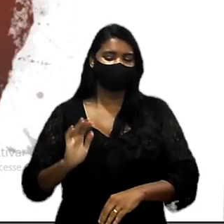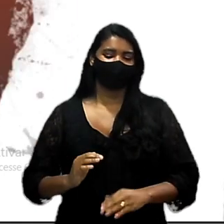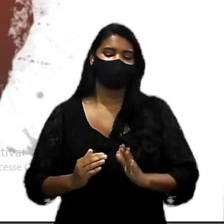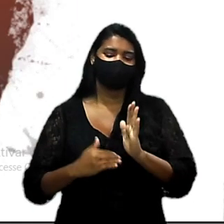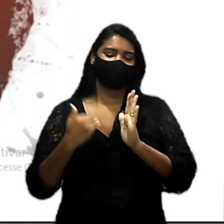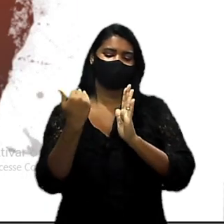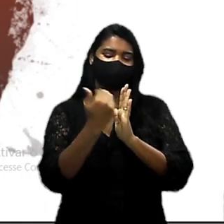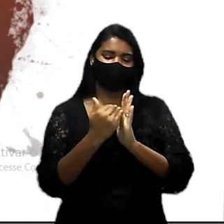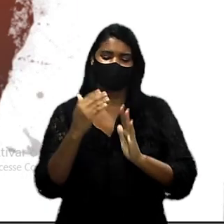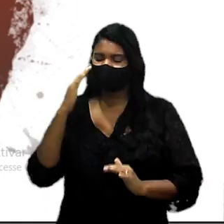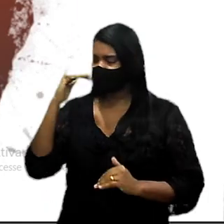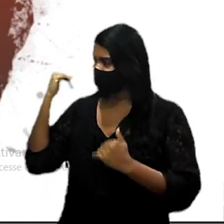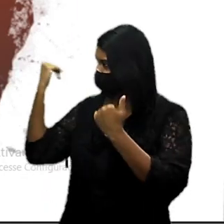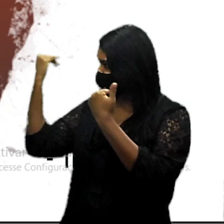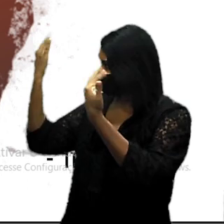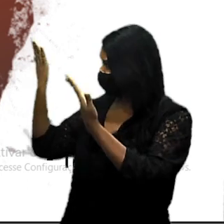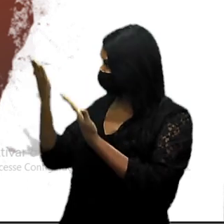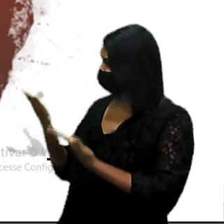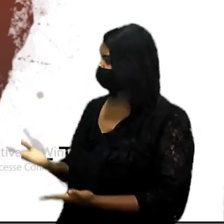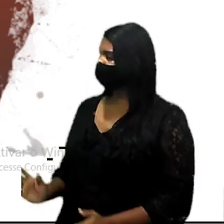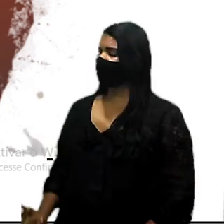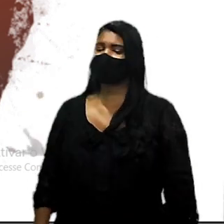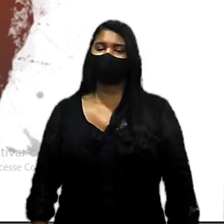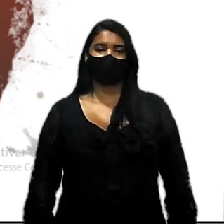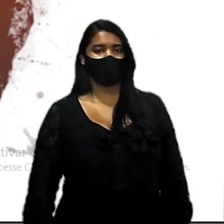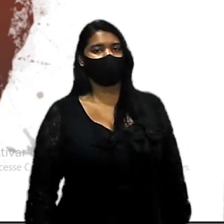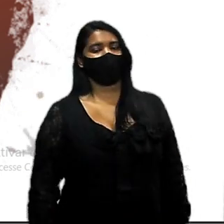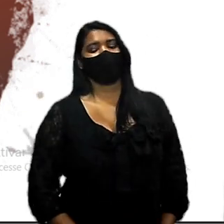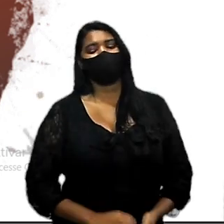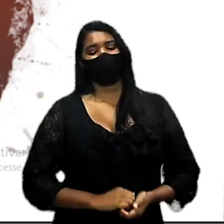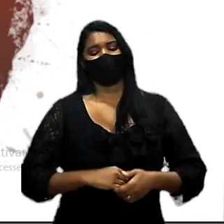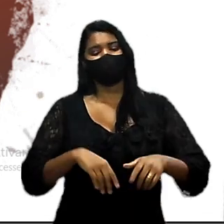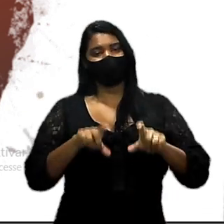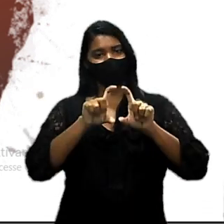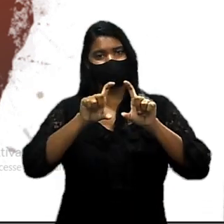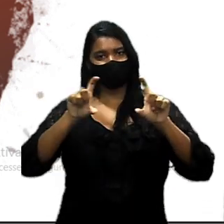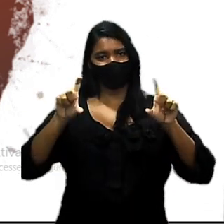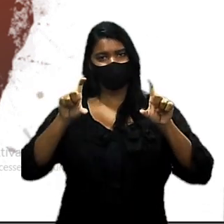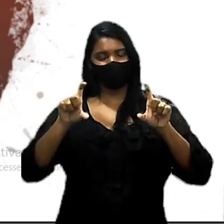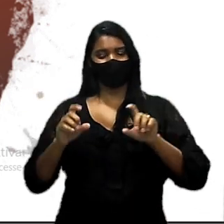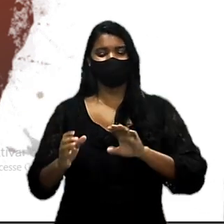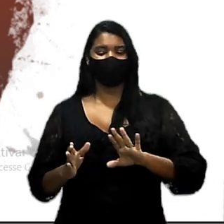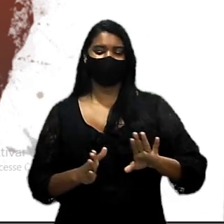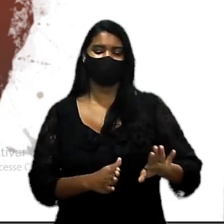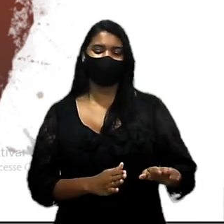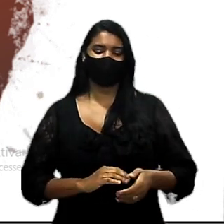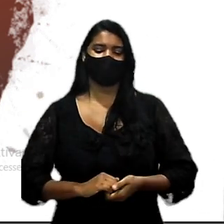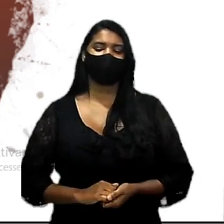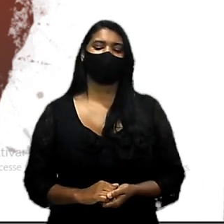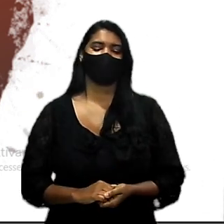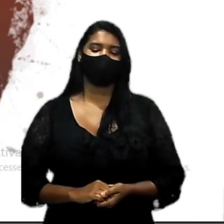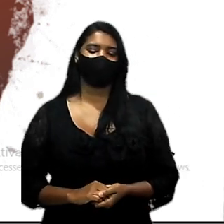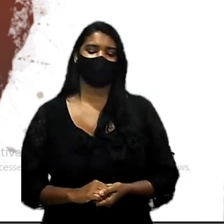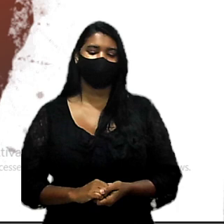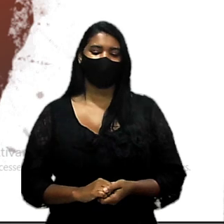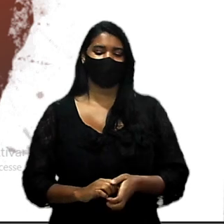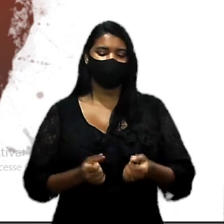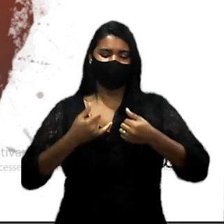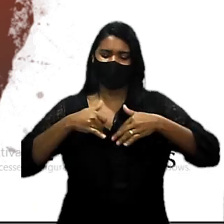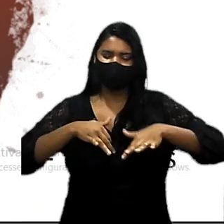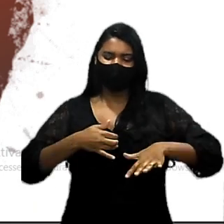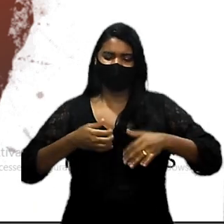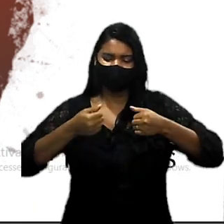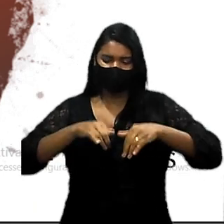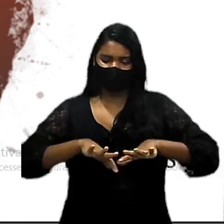certo? Bom, uma frase aí do Tiago Matos, que ele diz aí que a naturalidade de hoje não é